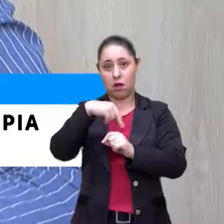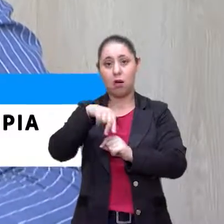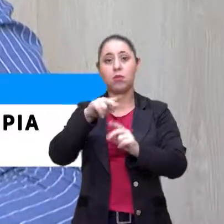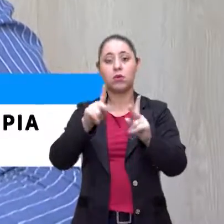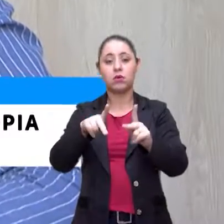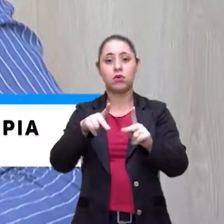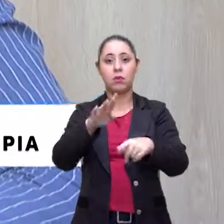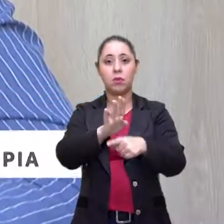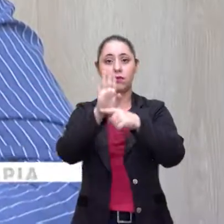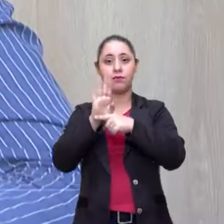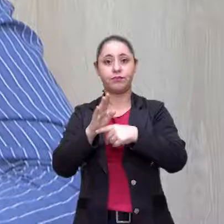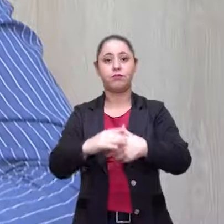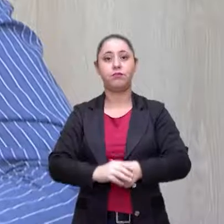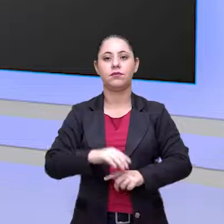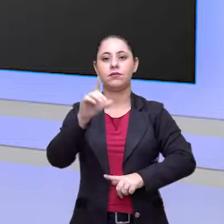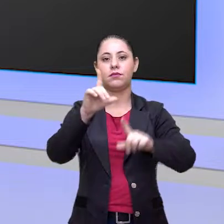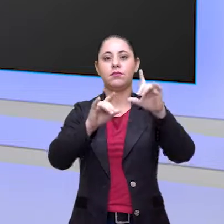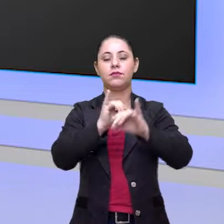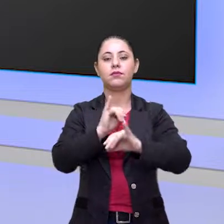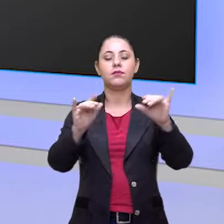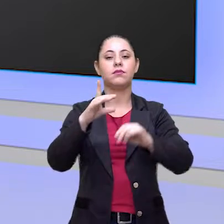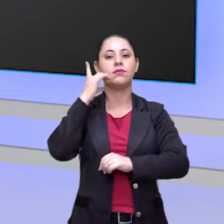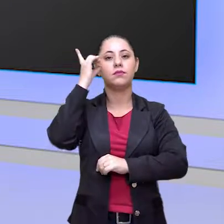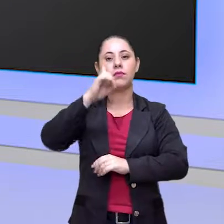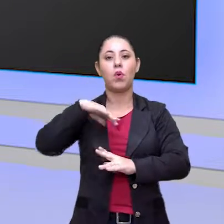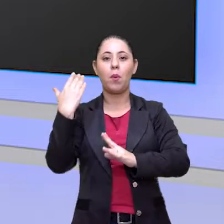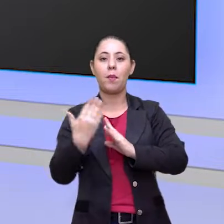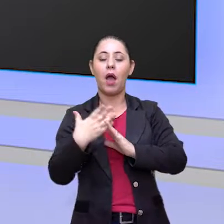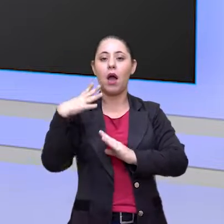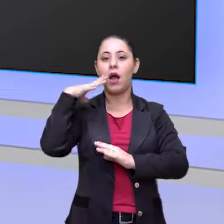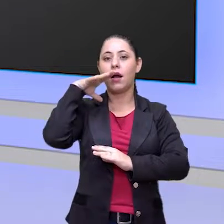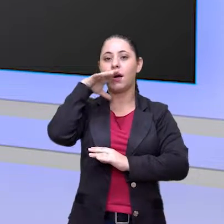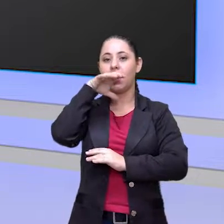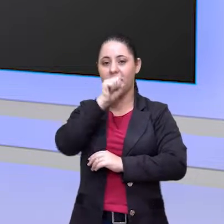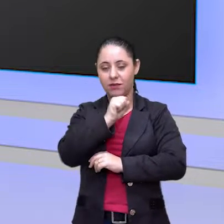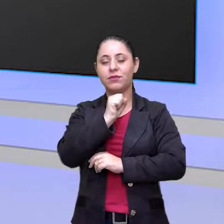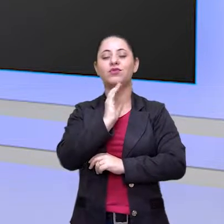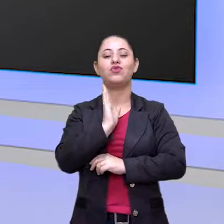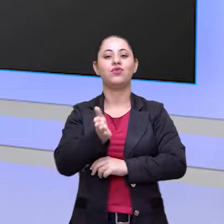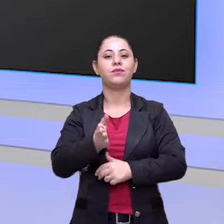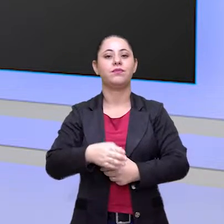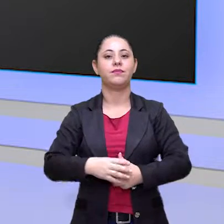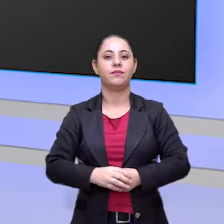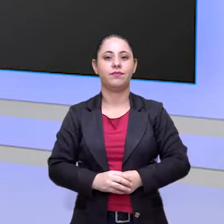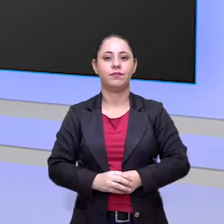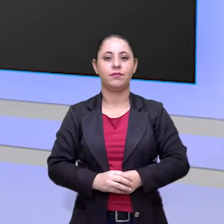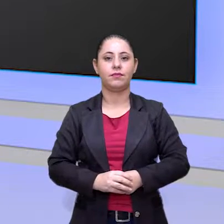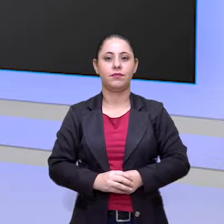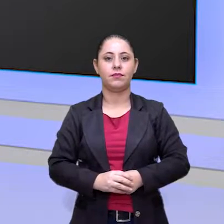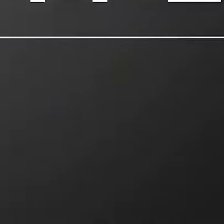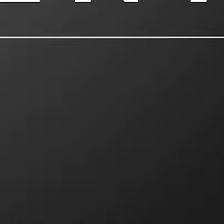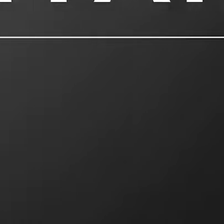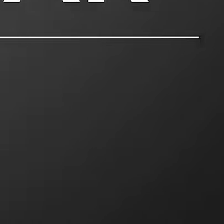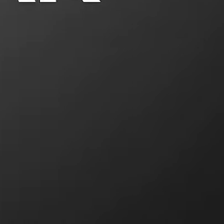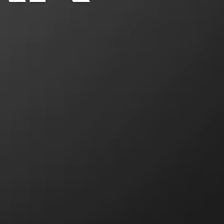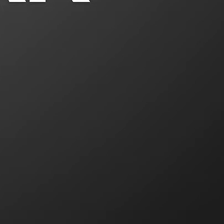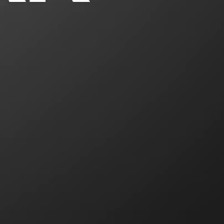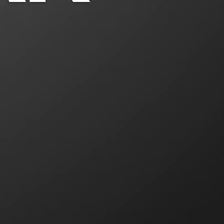população. Isso aí todo mundo tende a ganhar. O Jornal Parlamentar vai para mais um breve intervalo e nós já voltamos.